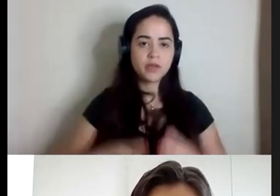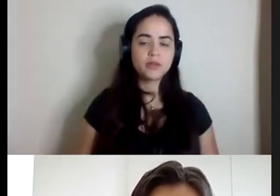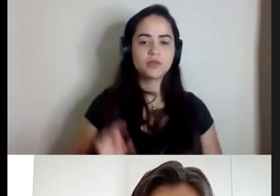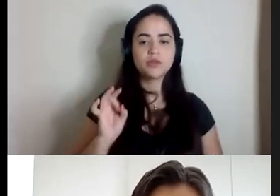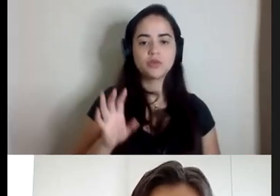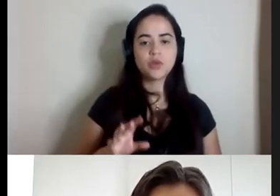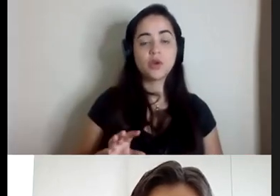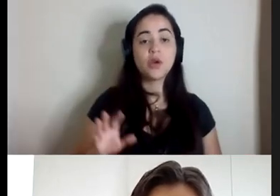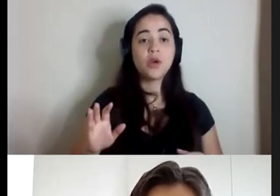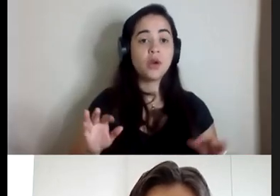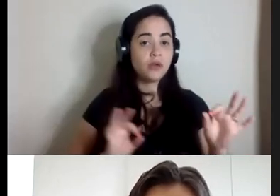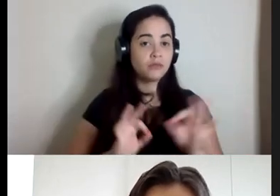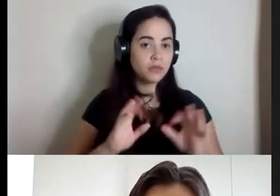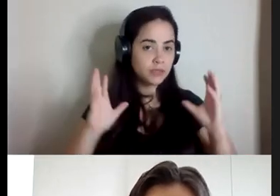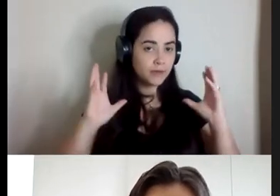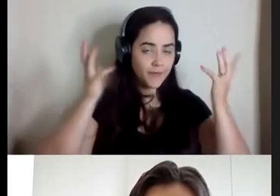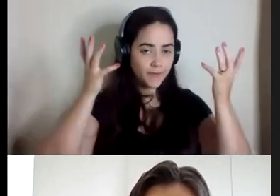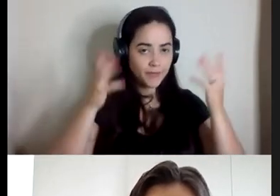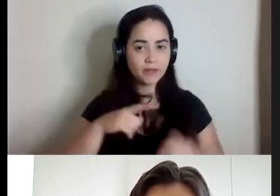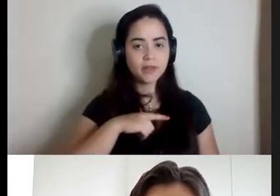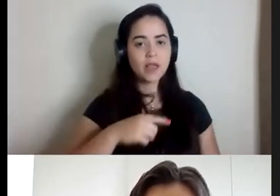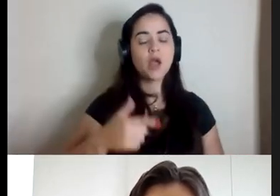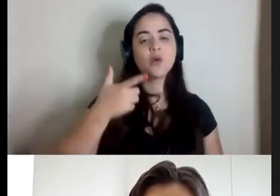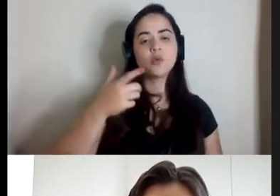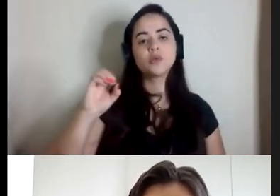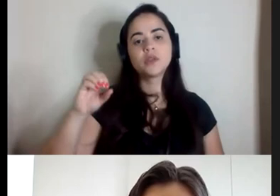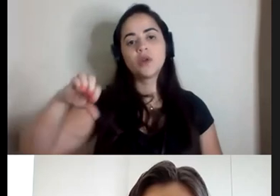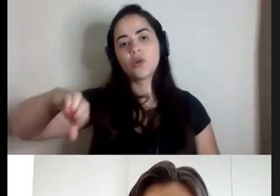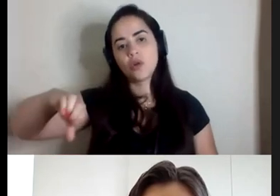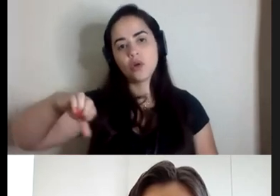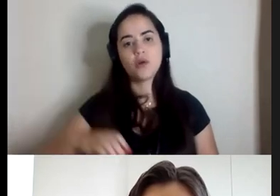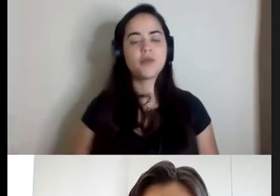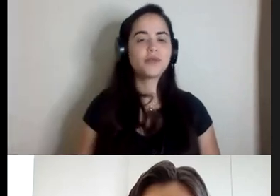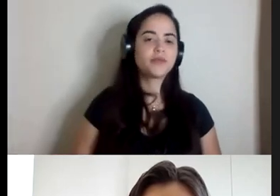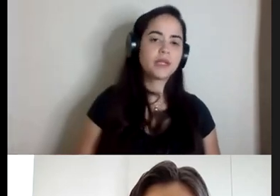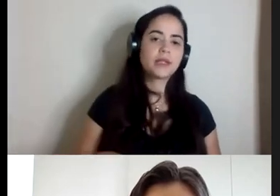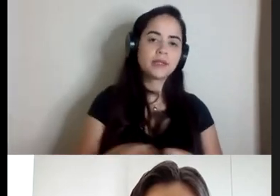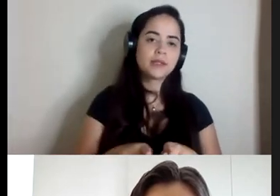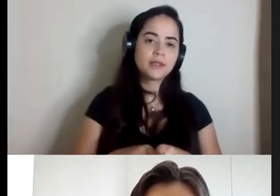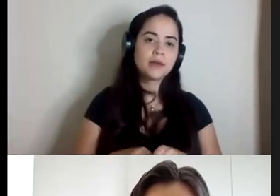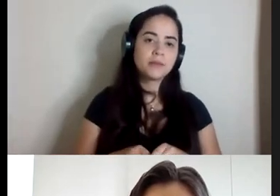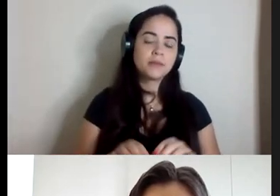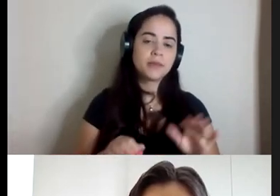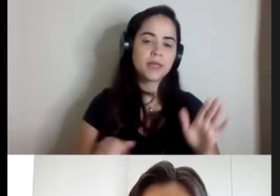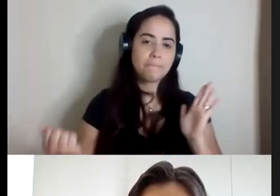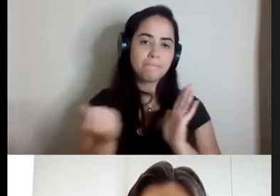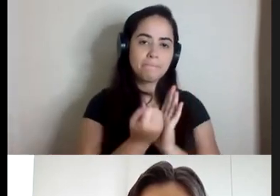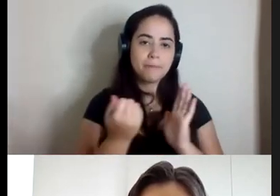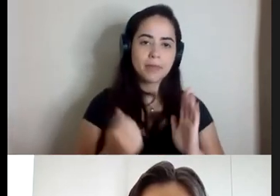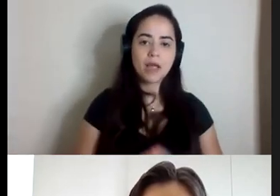tínhamos 209, não é? Patentes, enfim. Na entrada